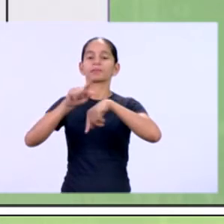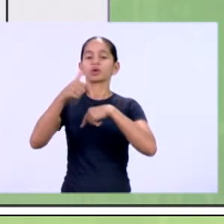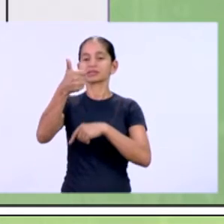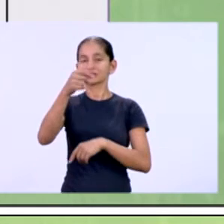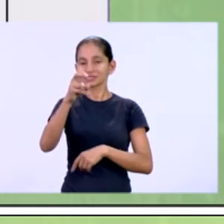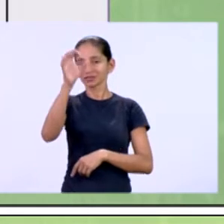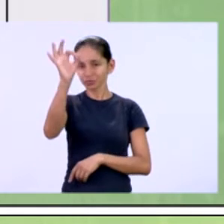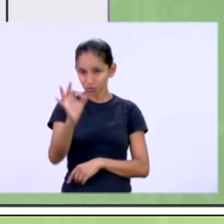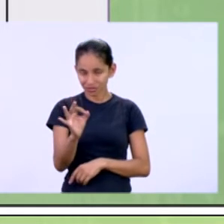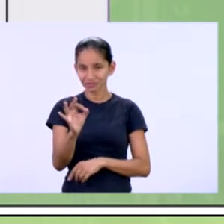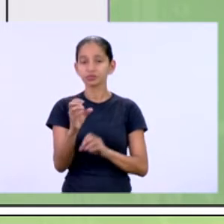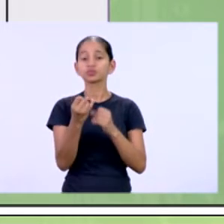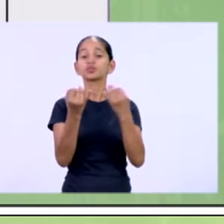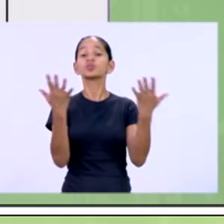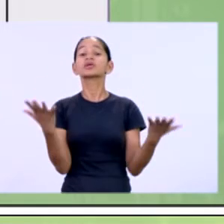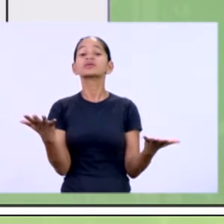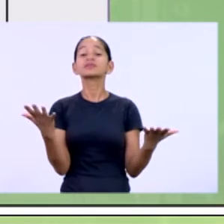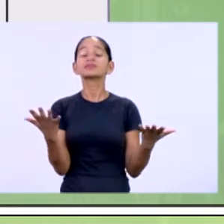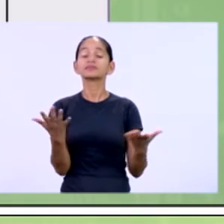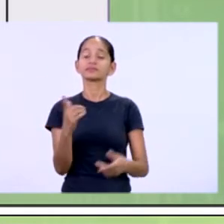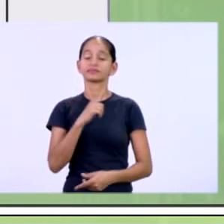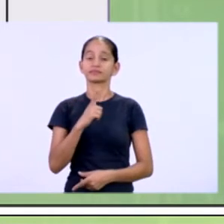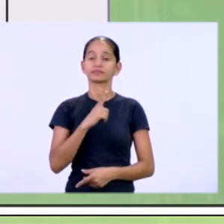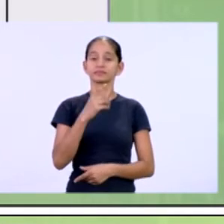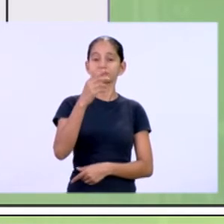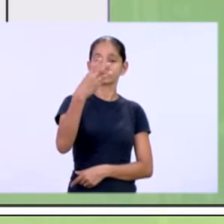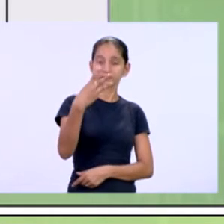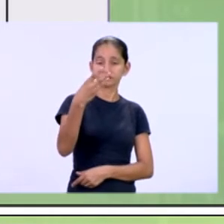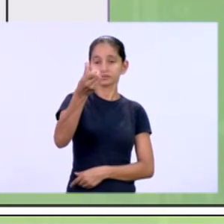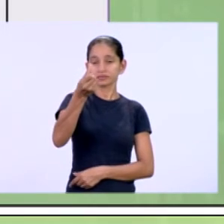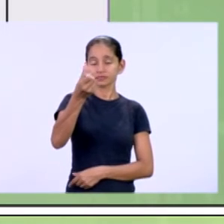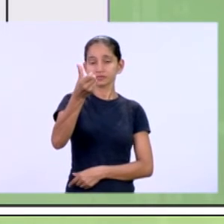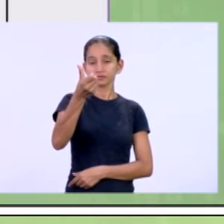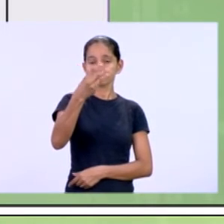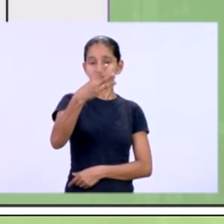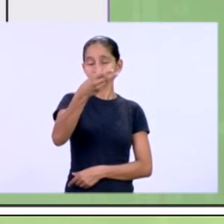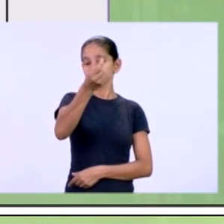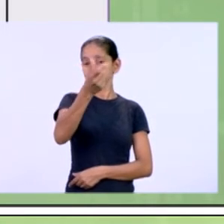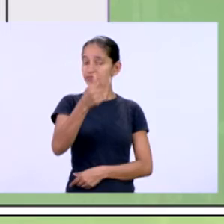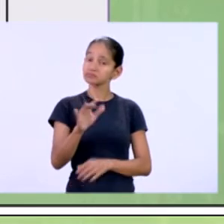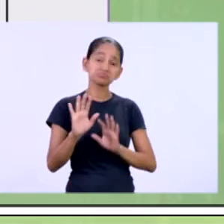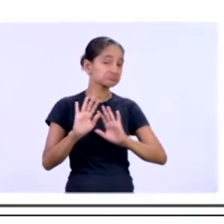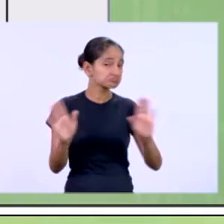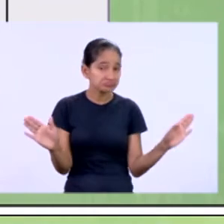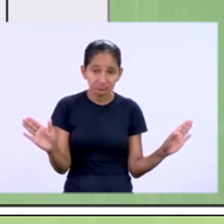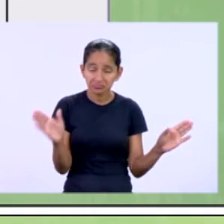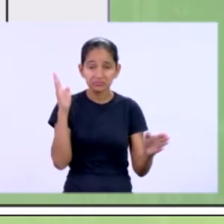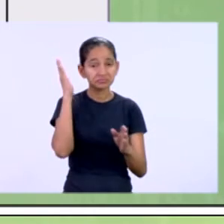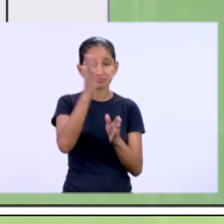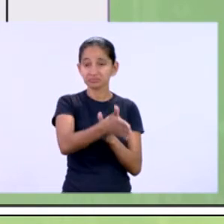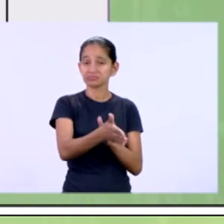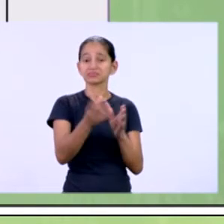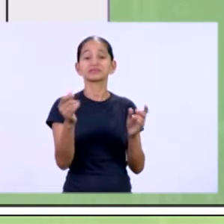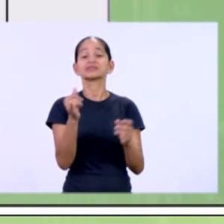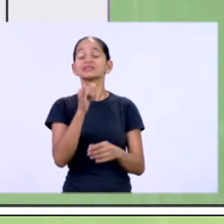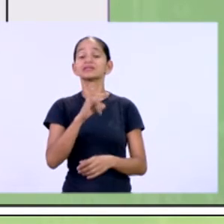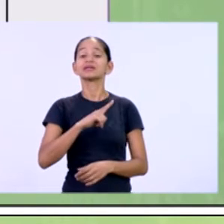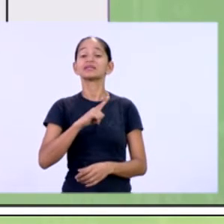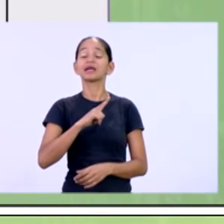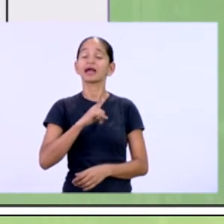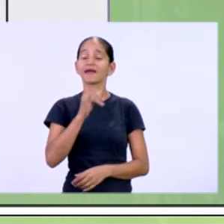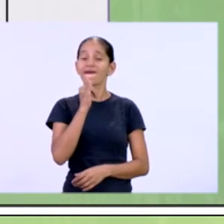15%. Dá quanto? 3.636. Qual o valor do tributo então? 3.636. Então eu pego os 3.636,